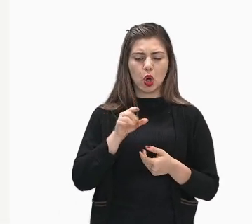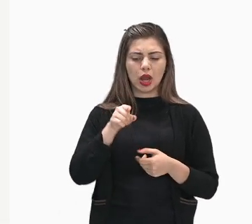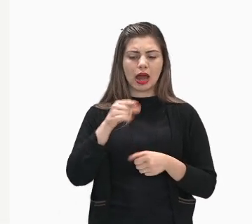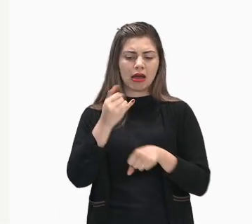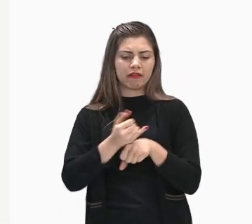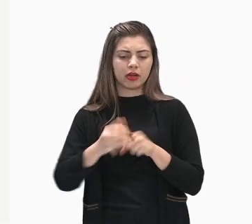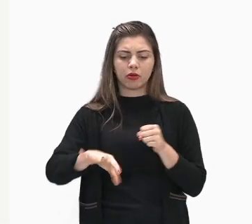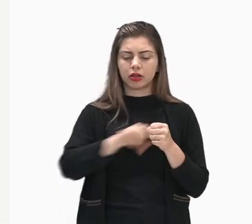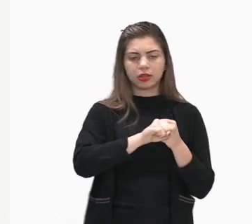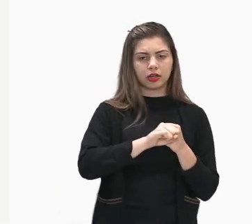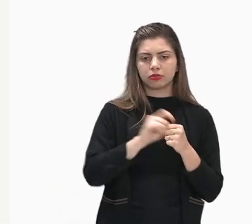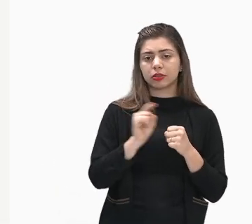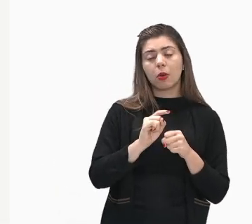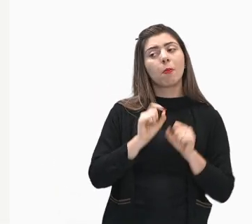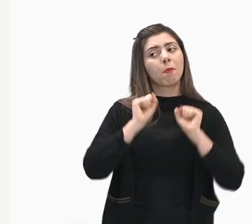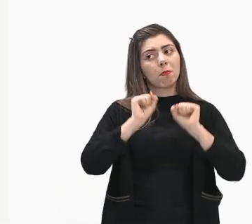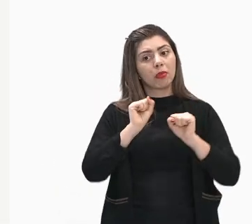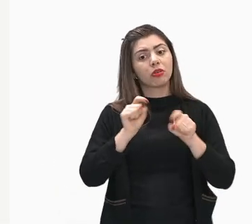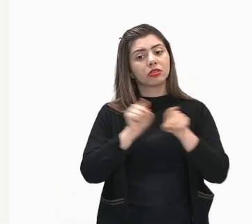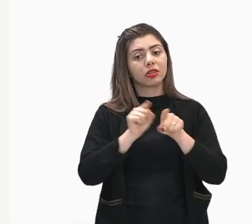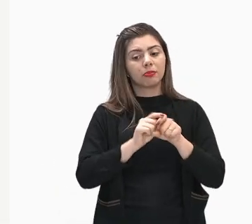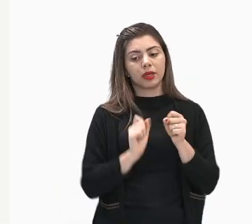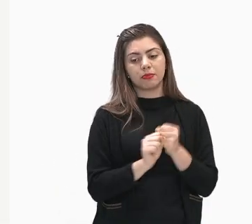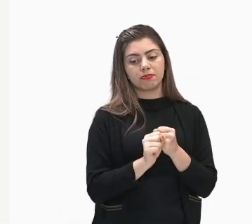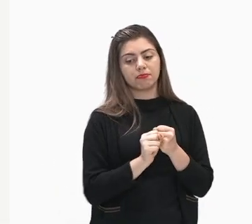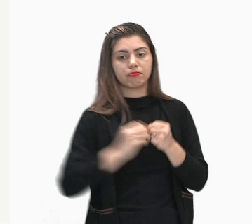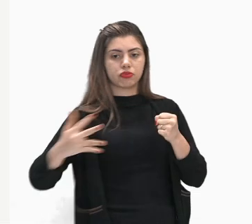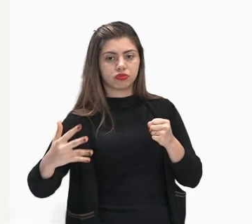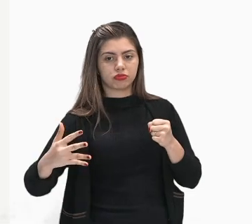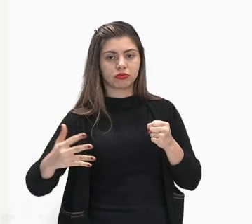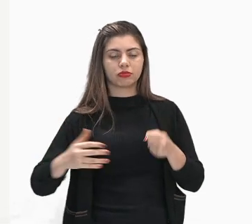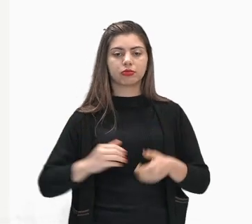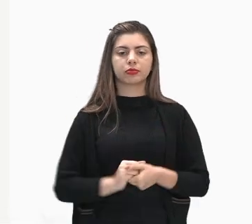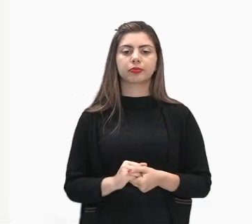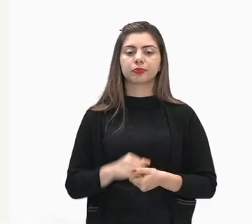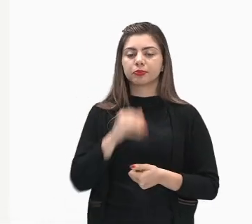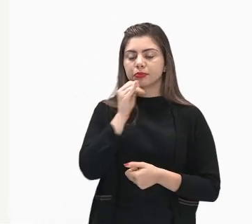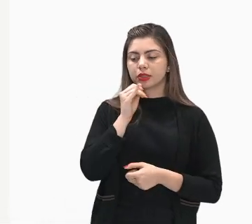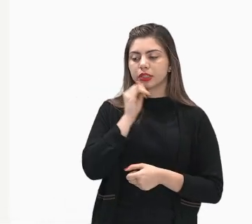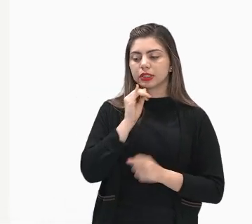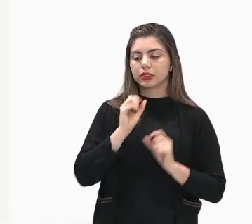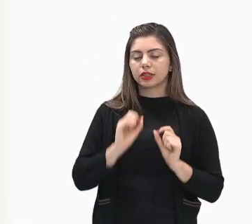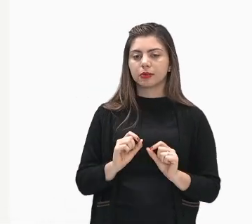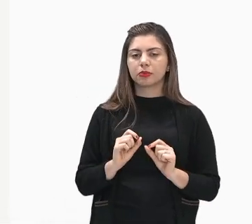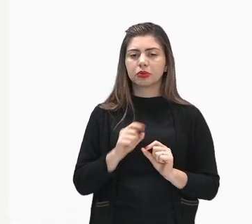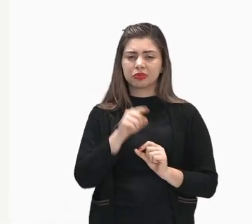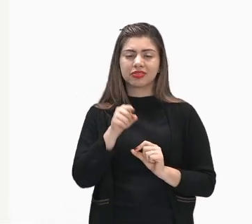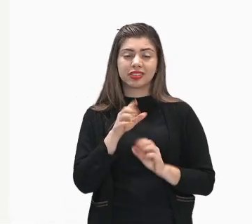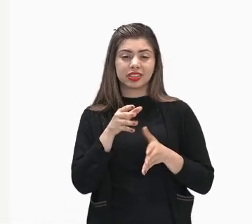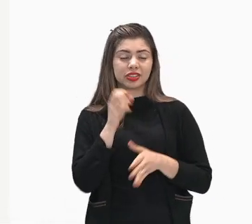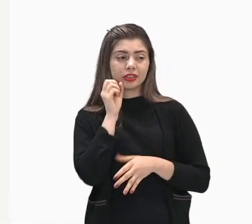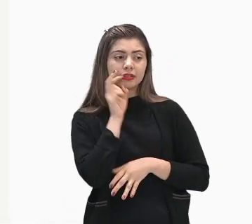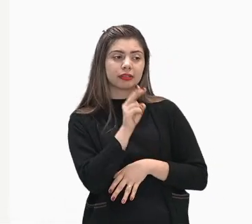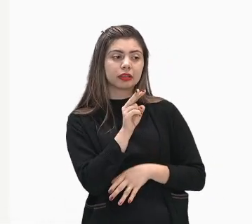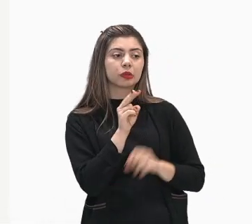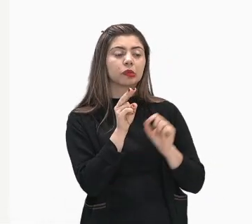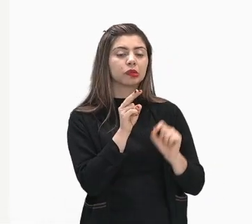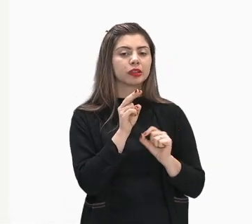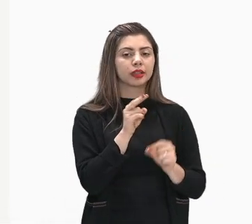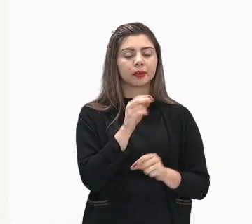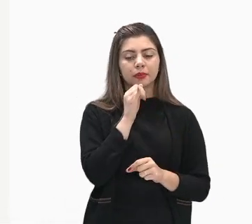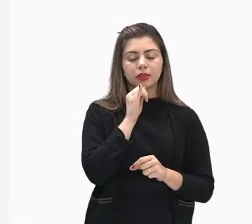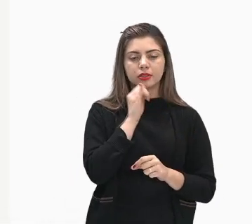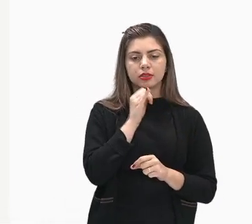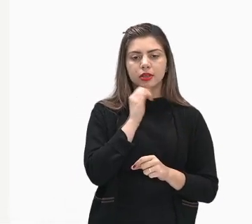não. Ele também pode repelir, né? Se eu pegar um pedaço de ferro, não sei se você já teve a oportunidade de manejar um